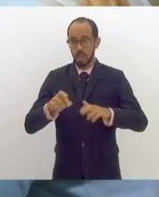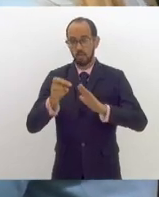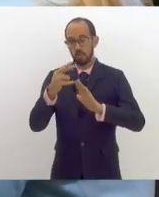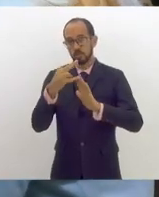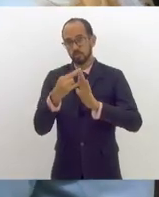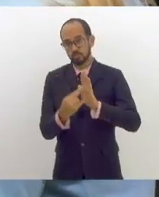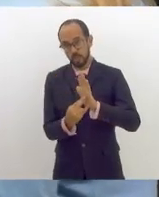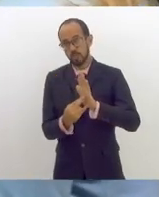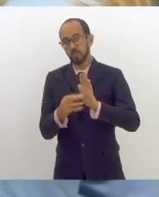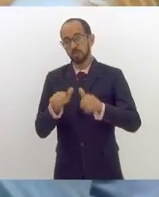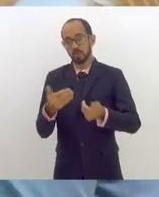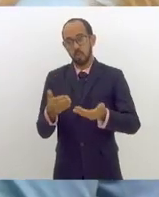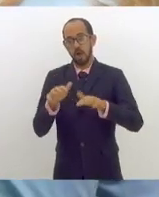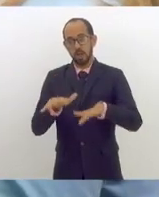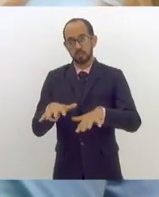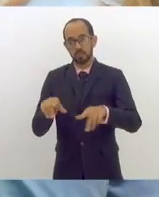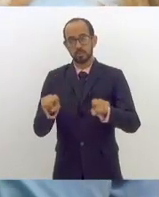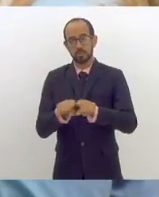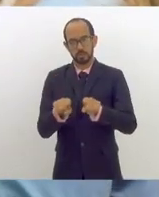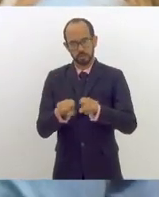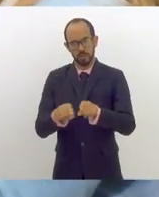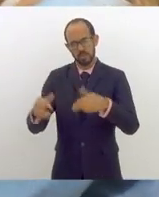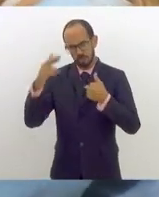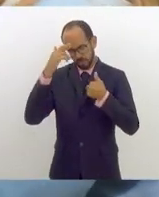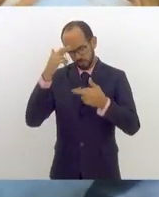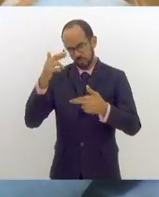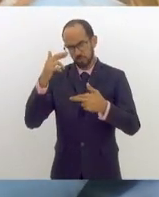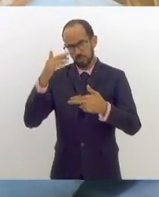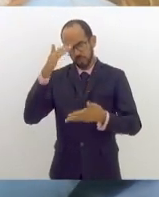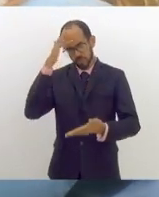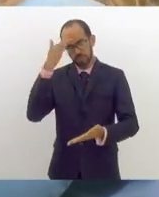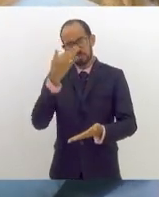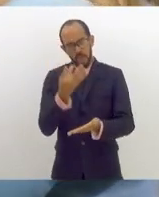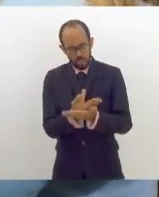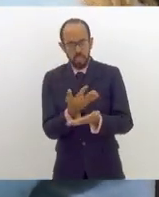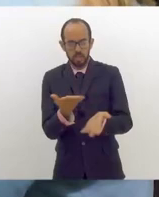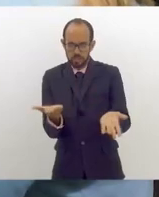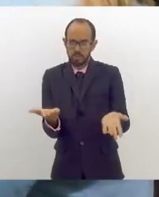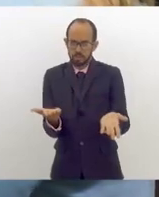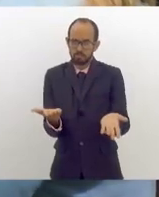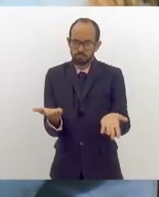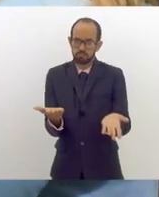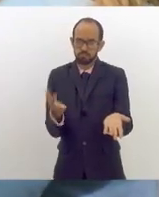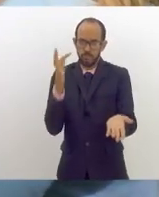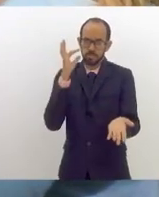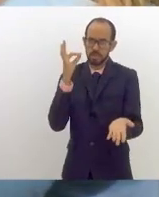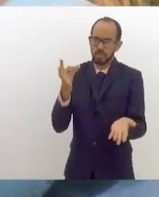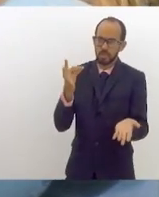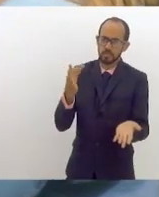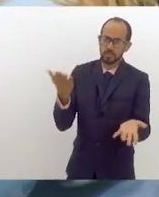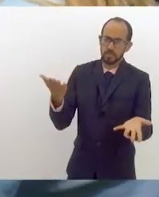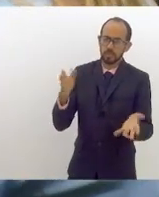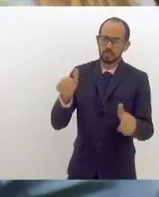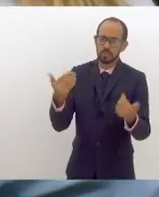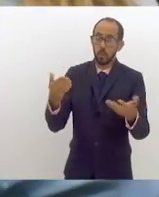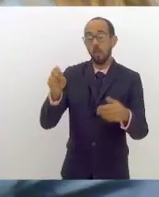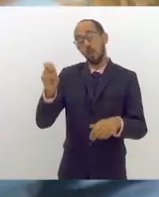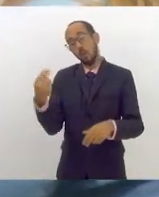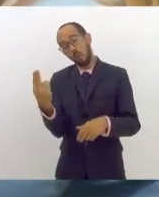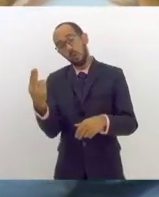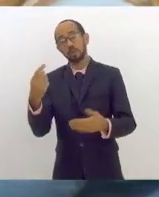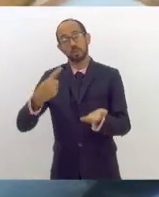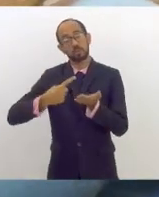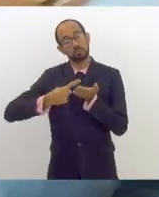será cumprido tenho certeza a não ser que haja outra disposição acordada